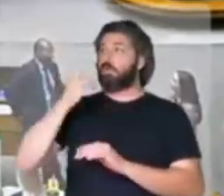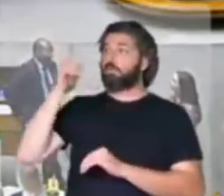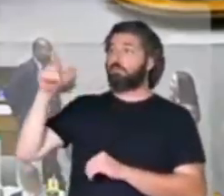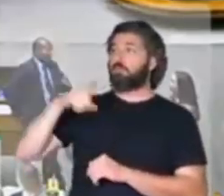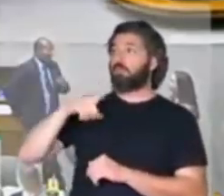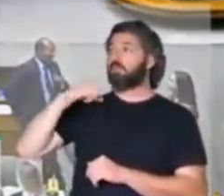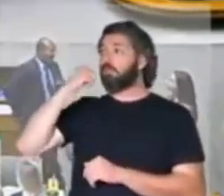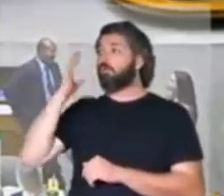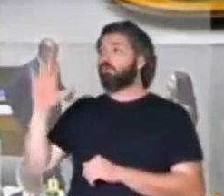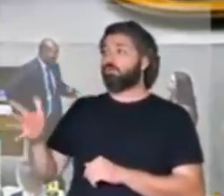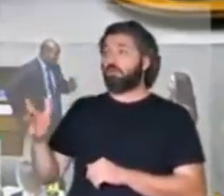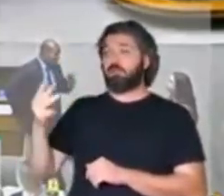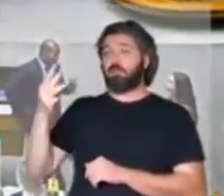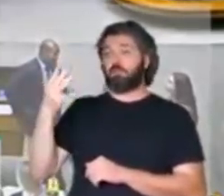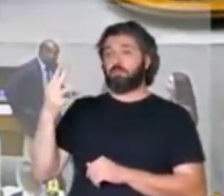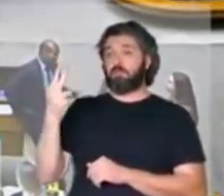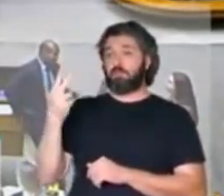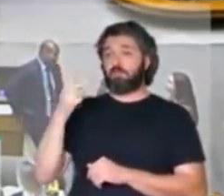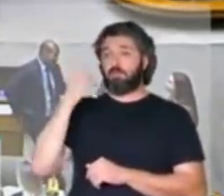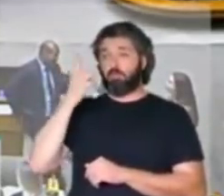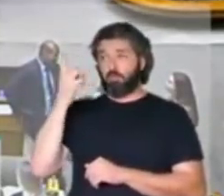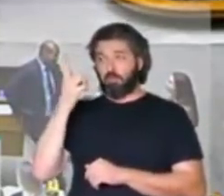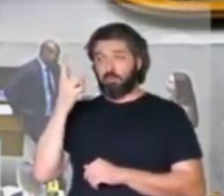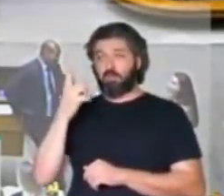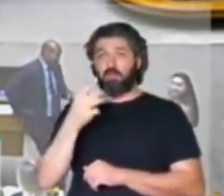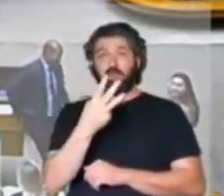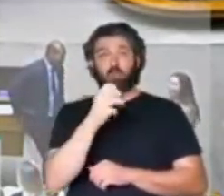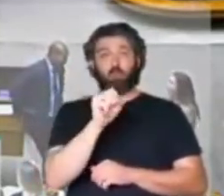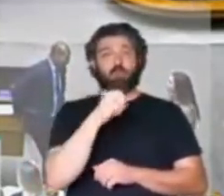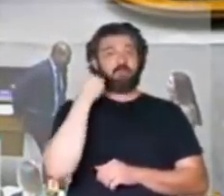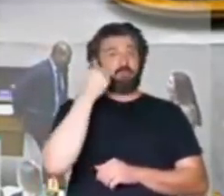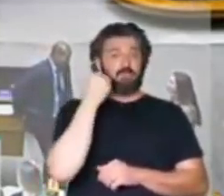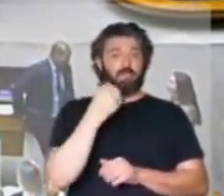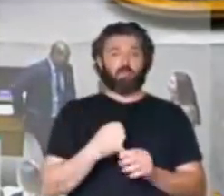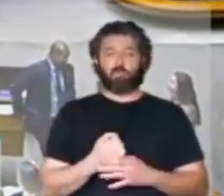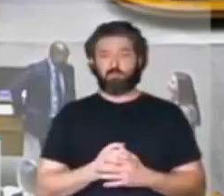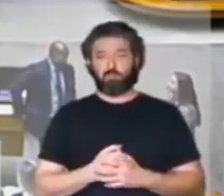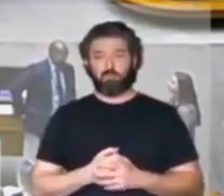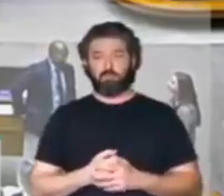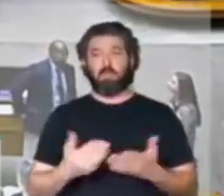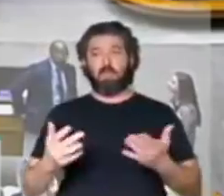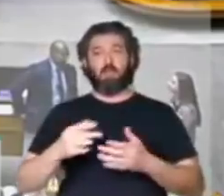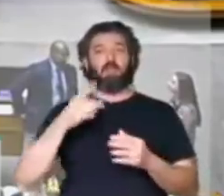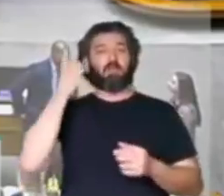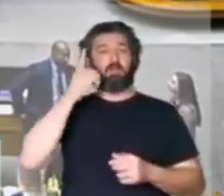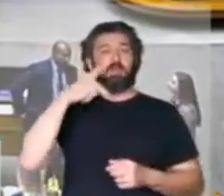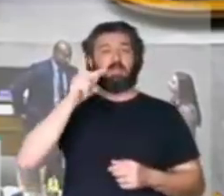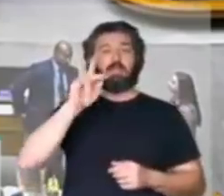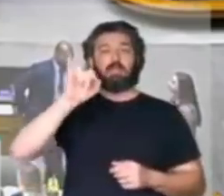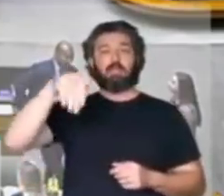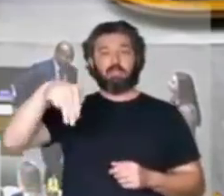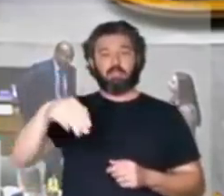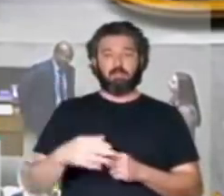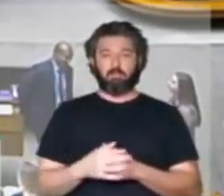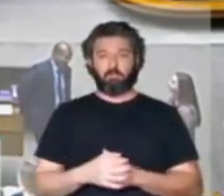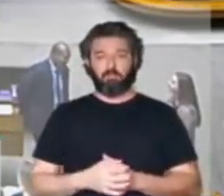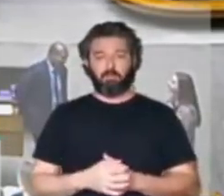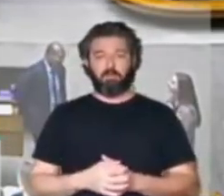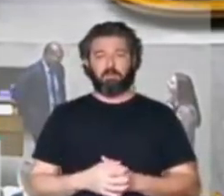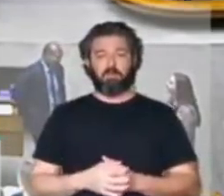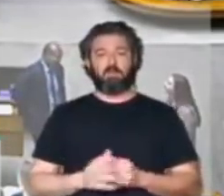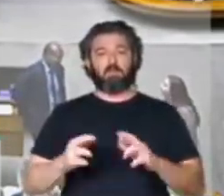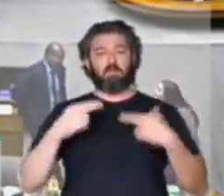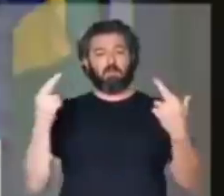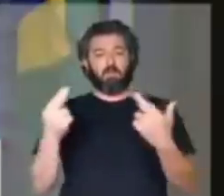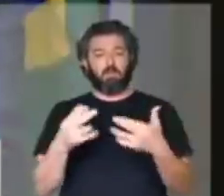Abertura da ordem do dia, 342 na Câmara, 38 no Senado. Deputado Kim Kataguiri na tribuna. Em uma